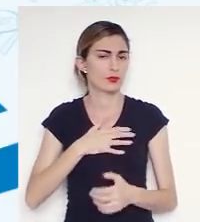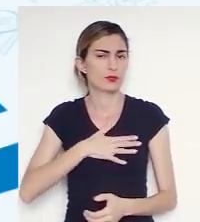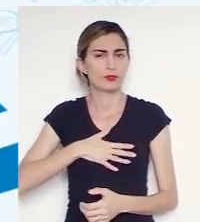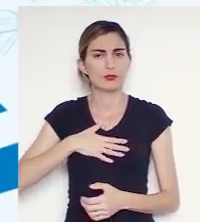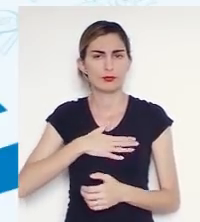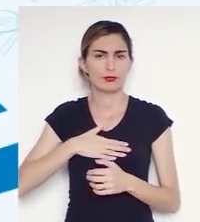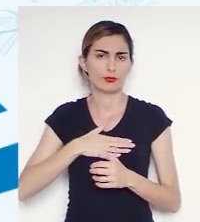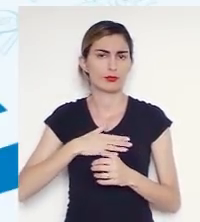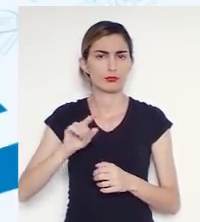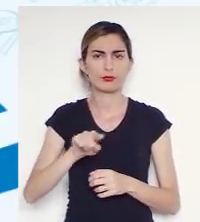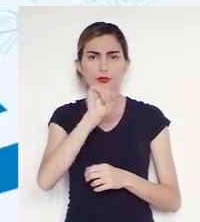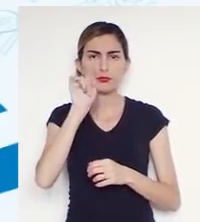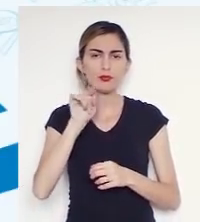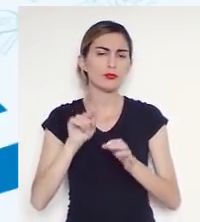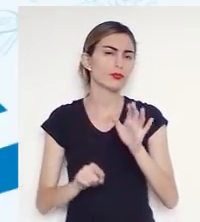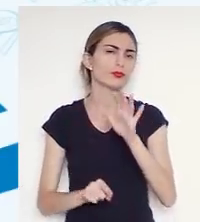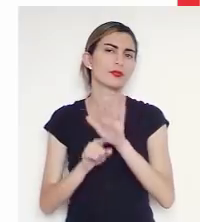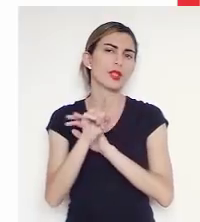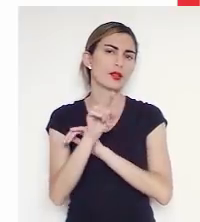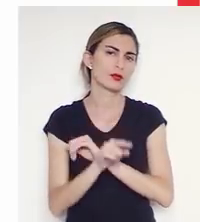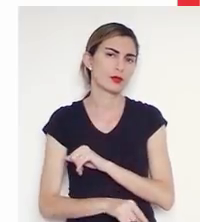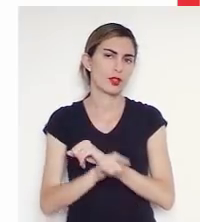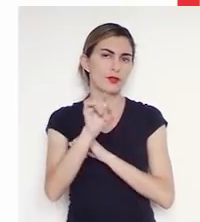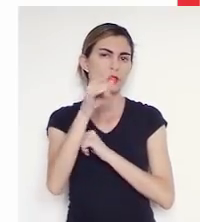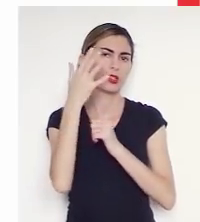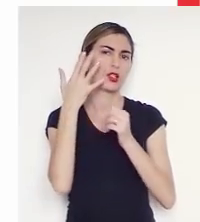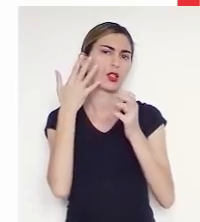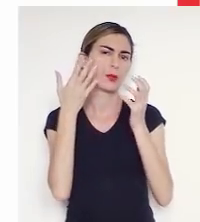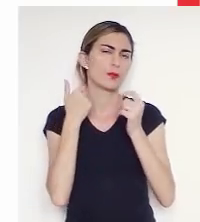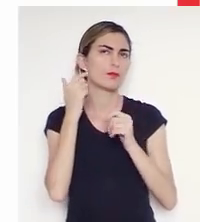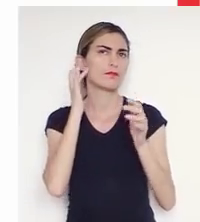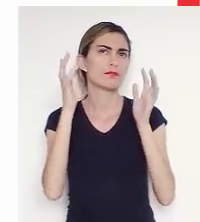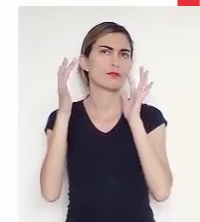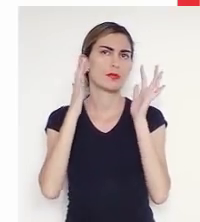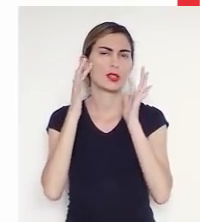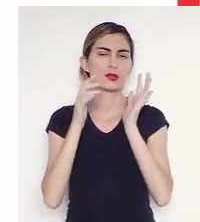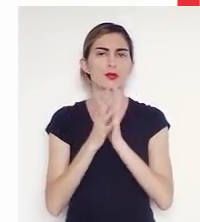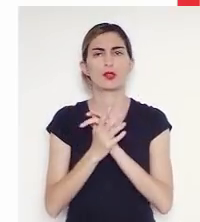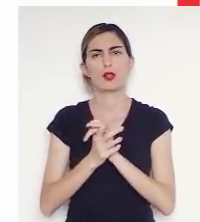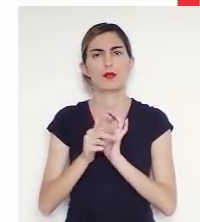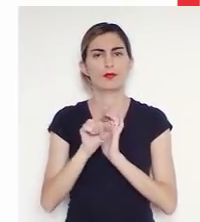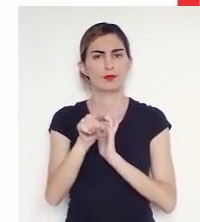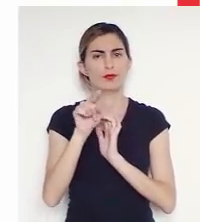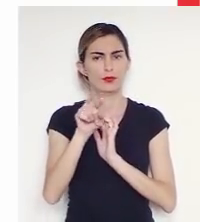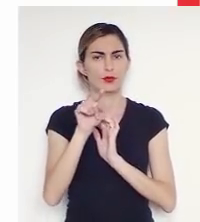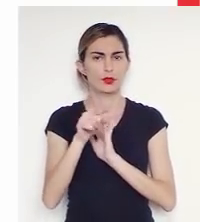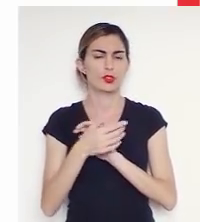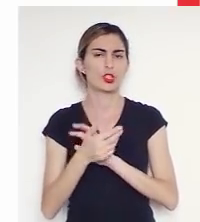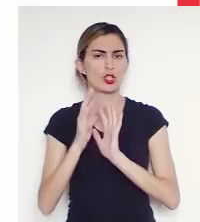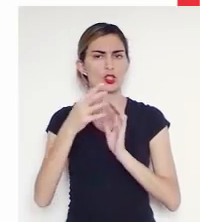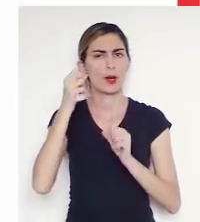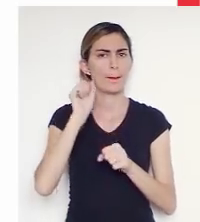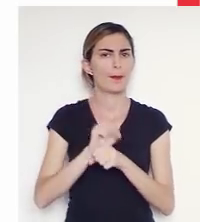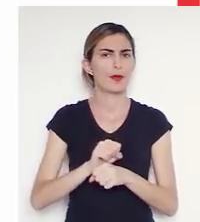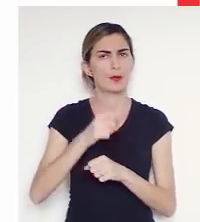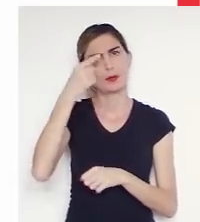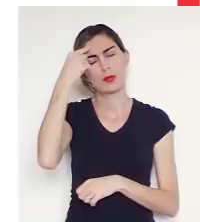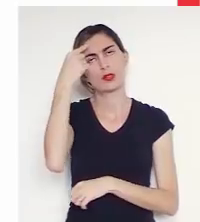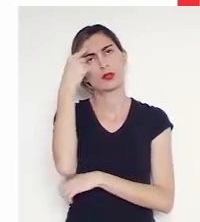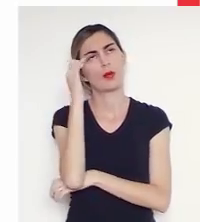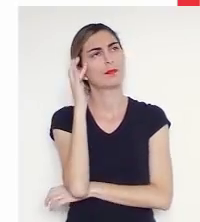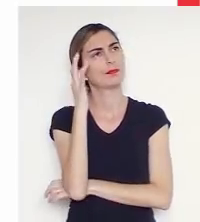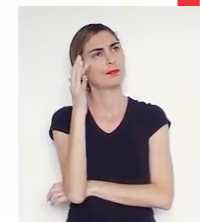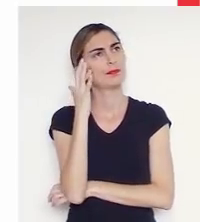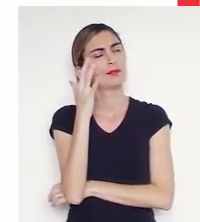Eu gostaria de problematizar um pouco, queria que você pudesse pensar. Você já parou